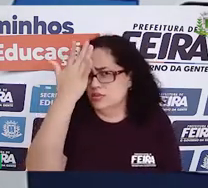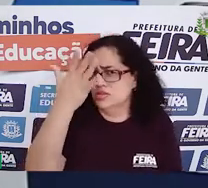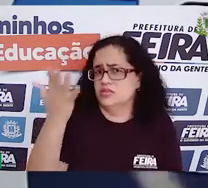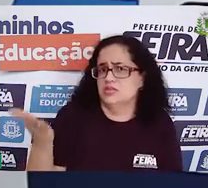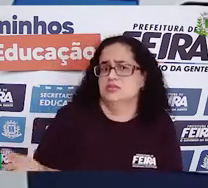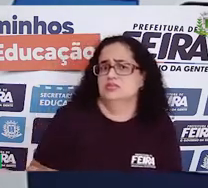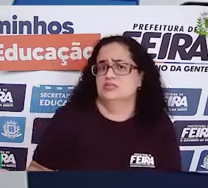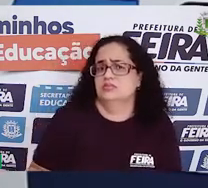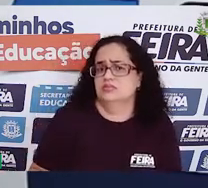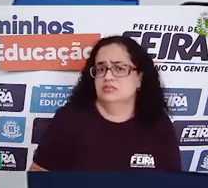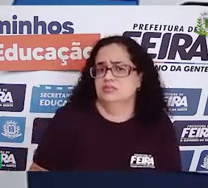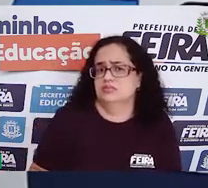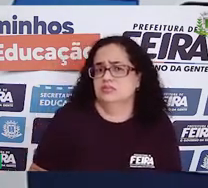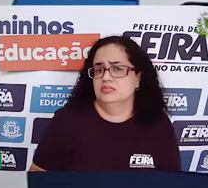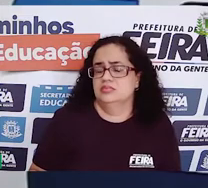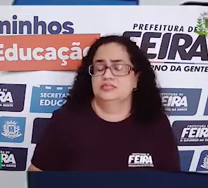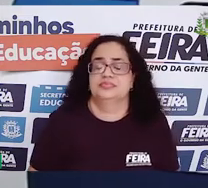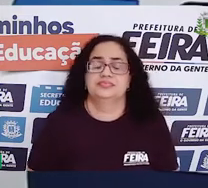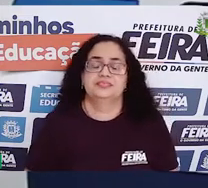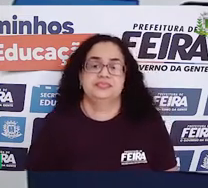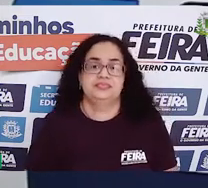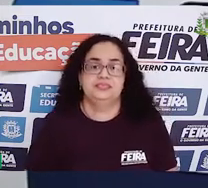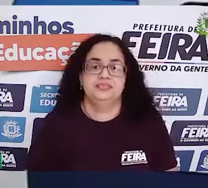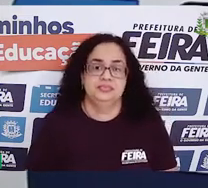foi mais flexível?